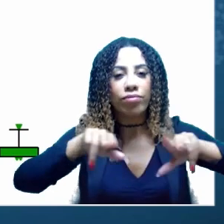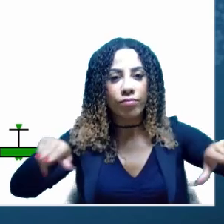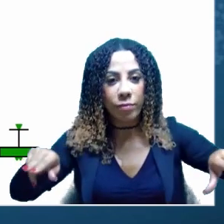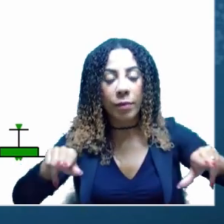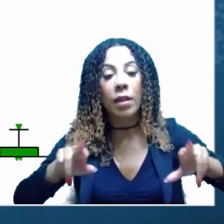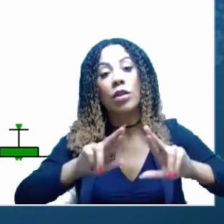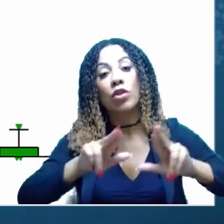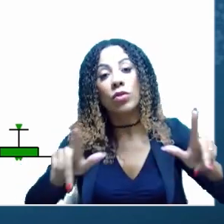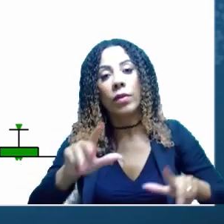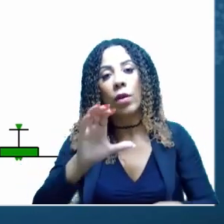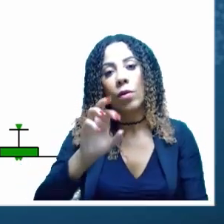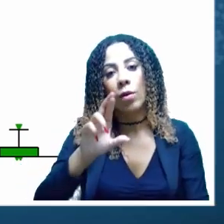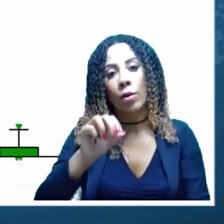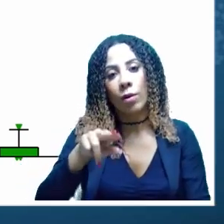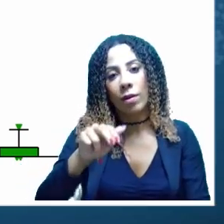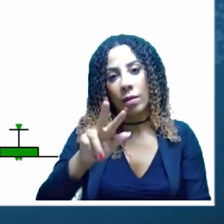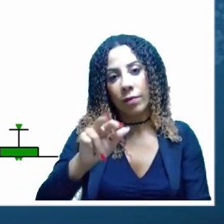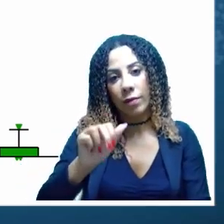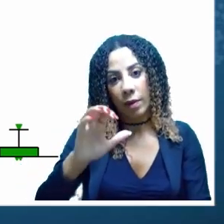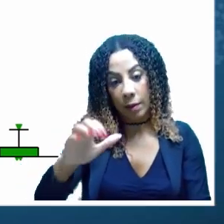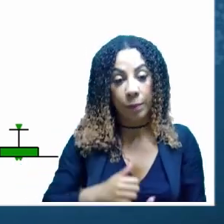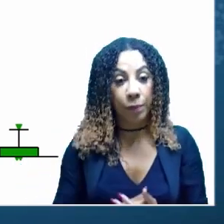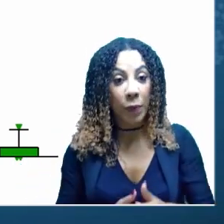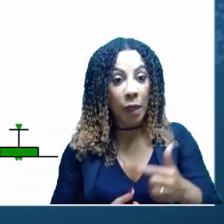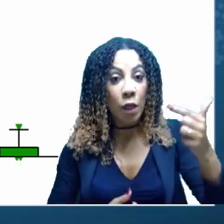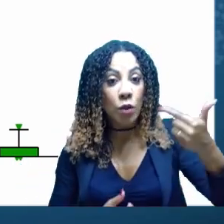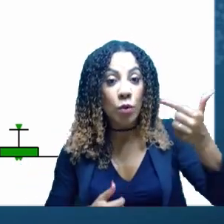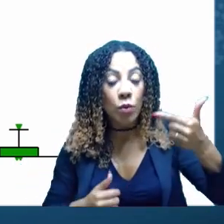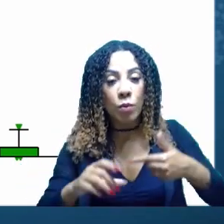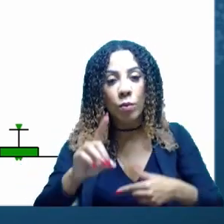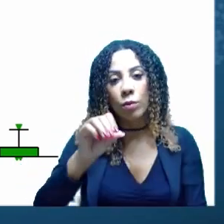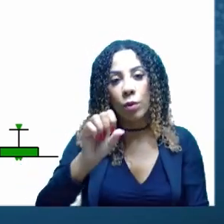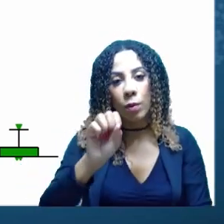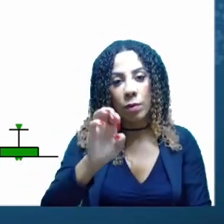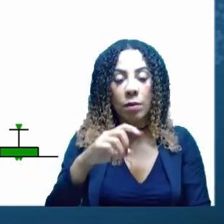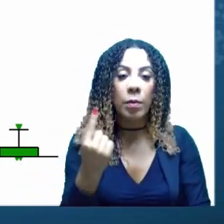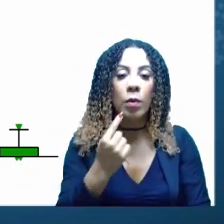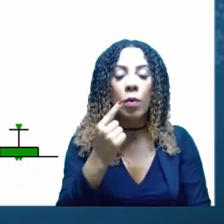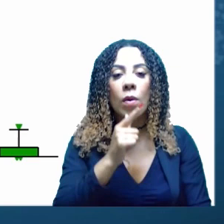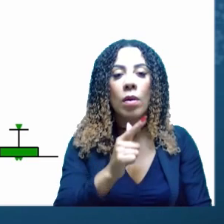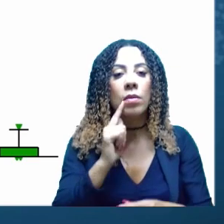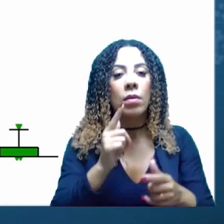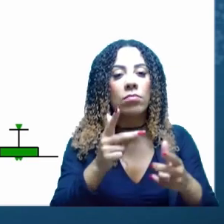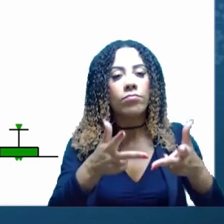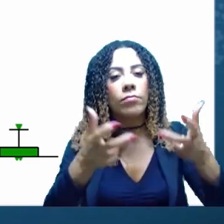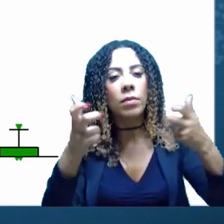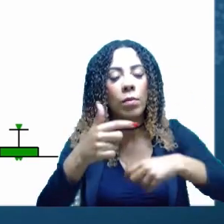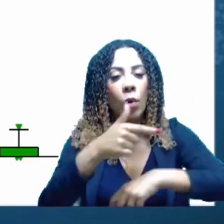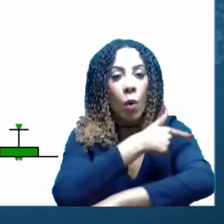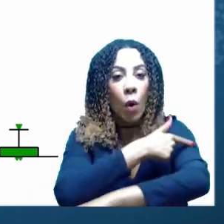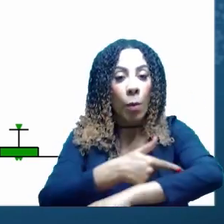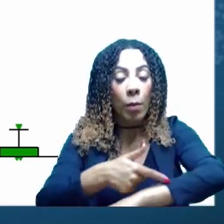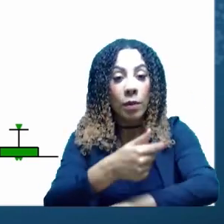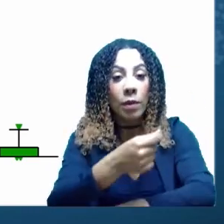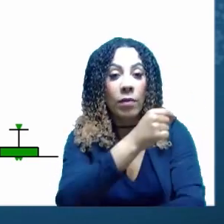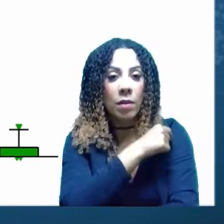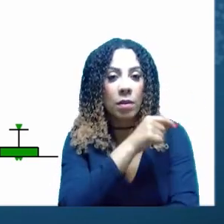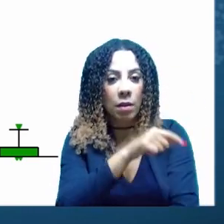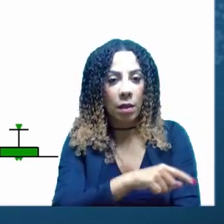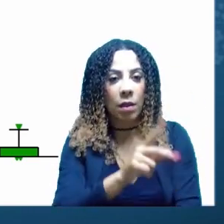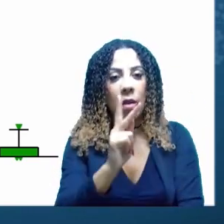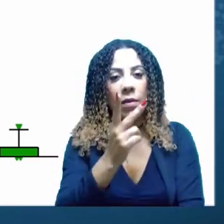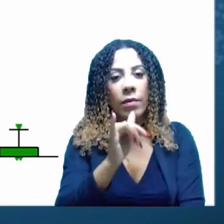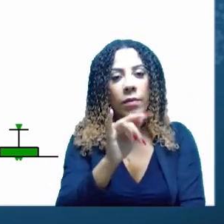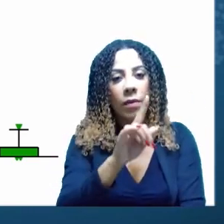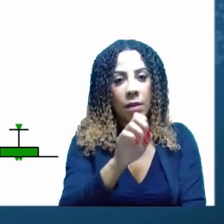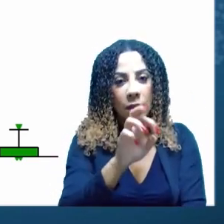Na segunda dose, podemos observar um comportamento na vacina da Pfizer, onde apresentou uma maior